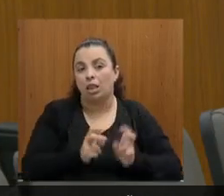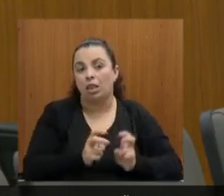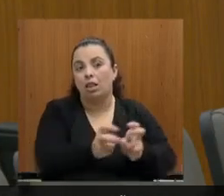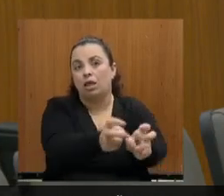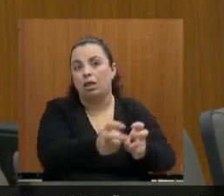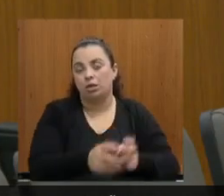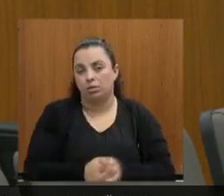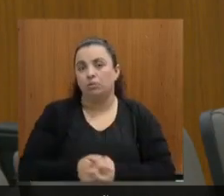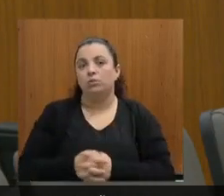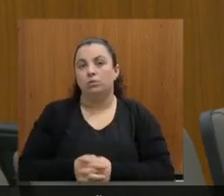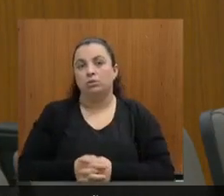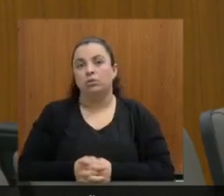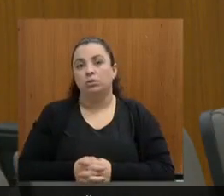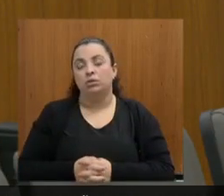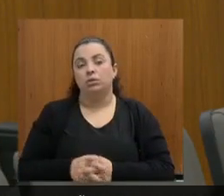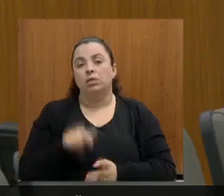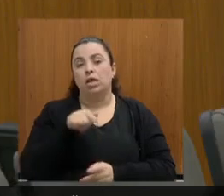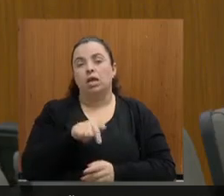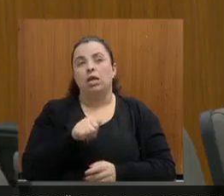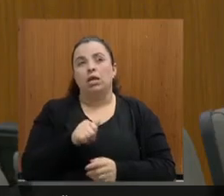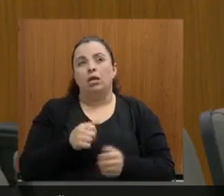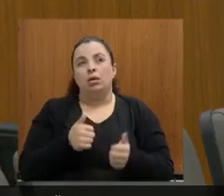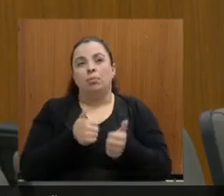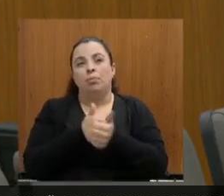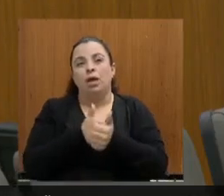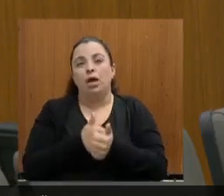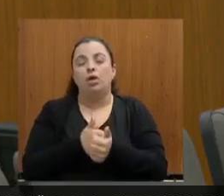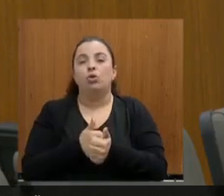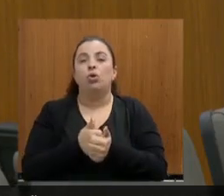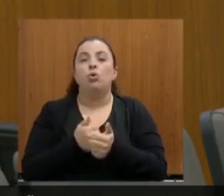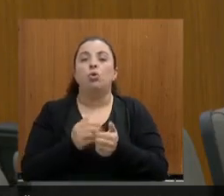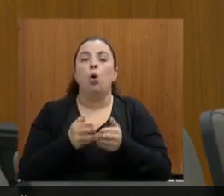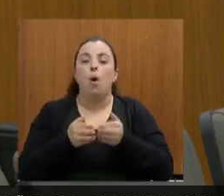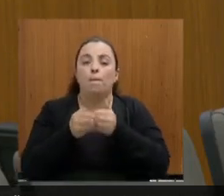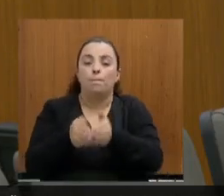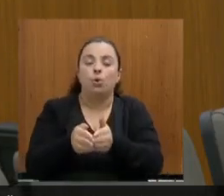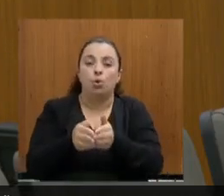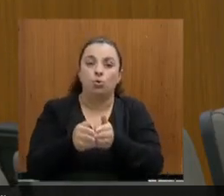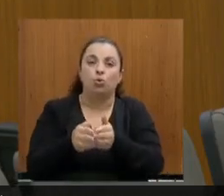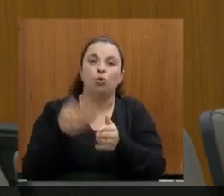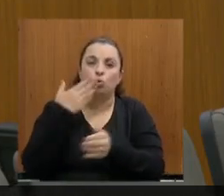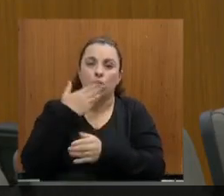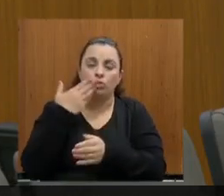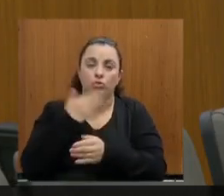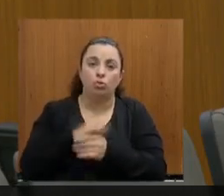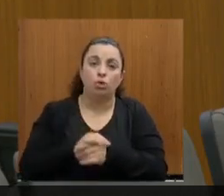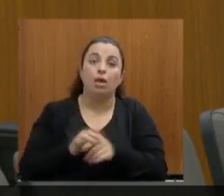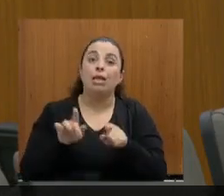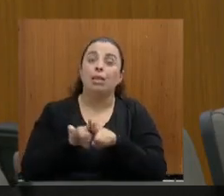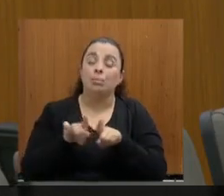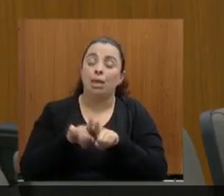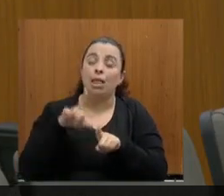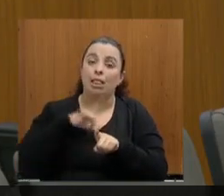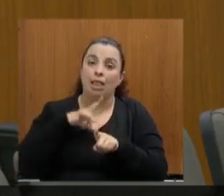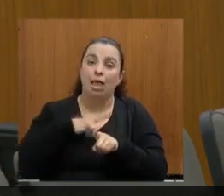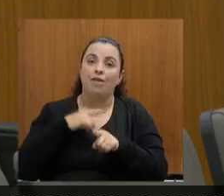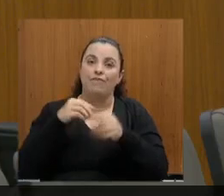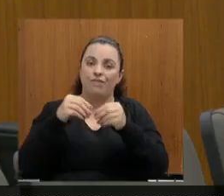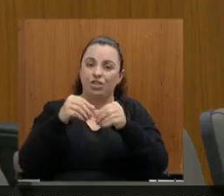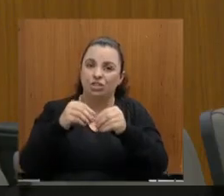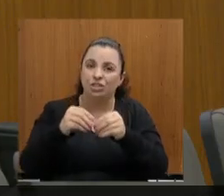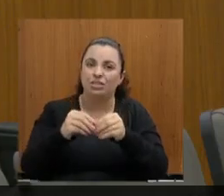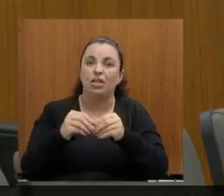Porto do Açu onde tem fertilizante e traseiros nós para o nosso agronegócio